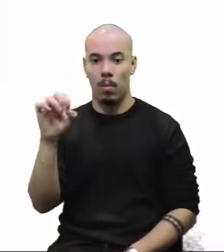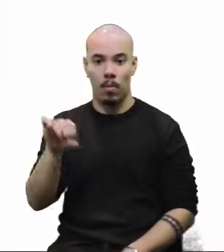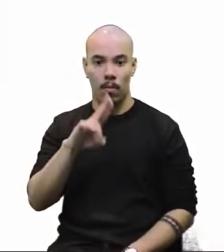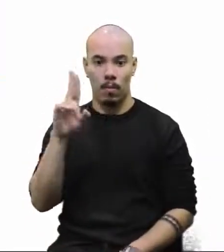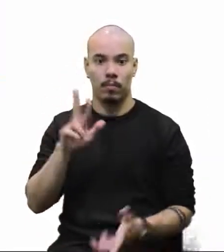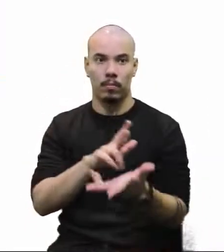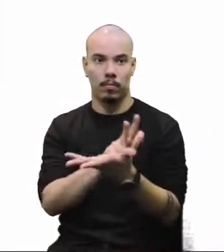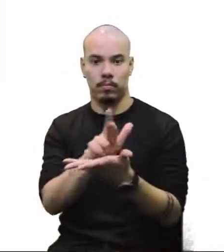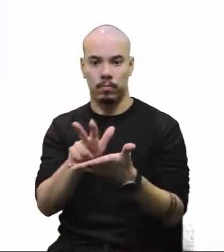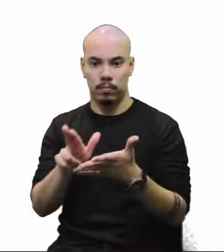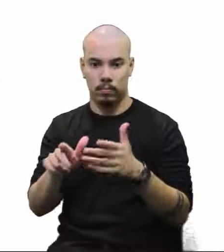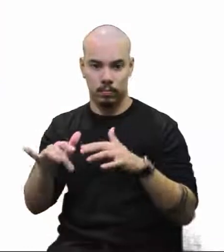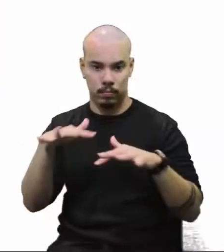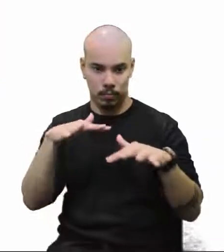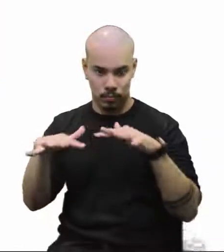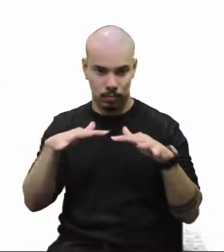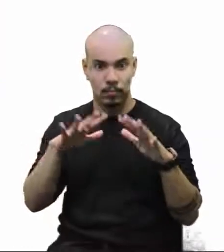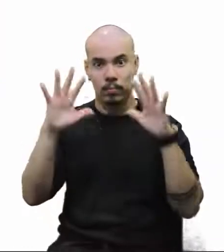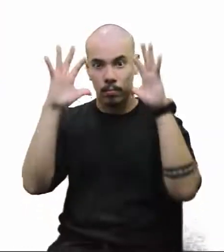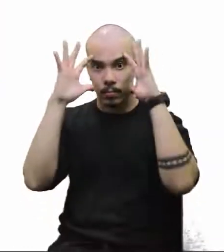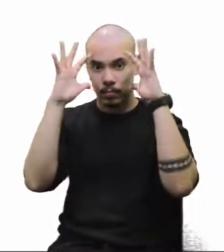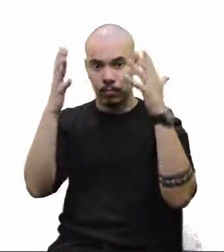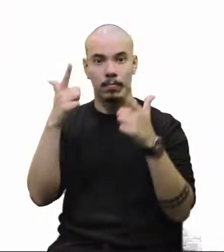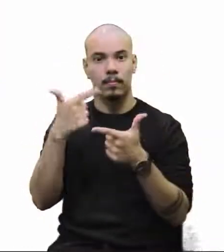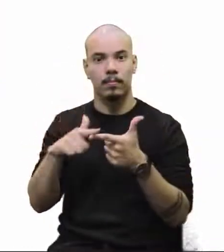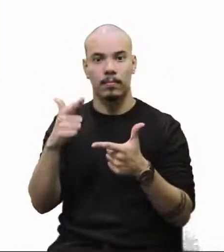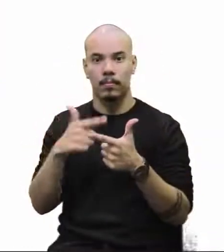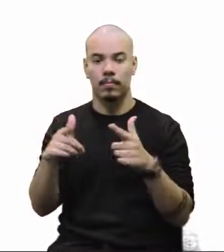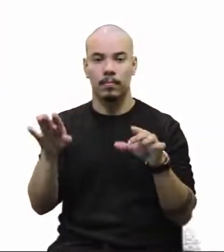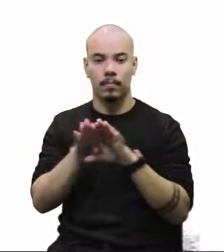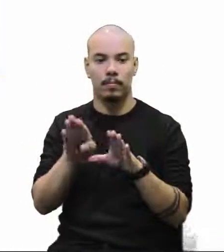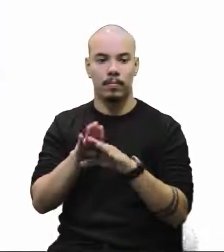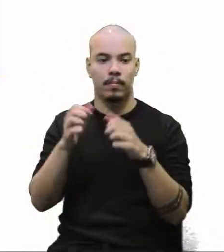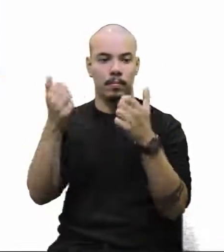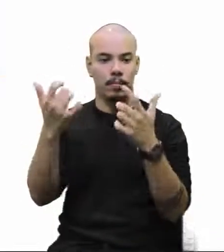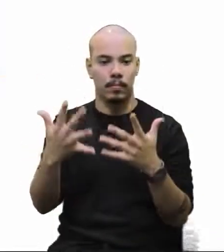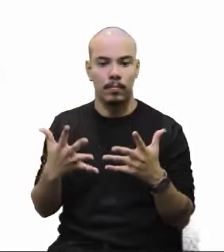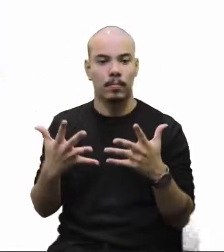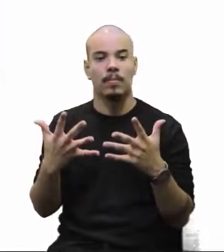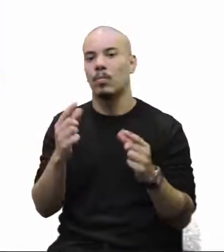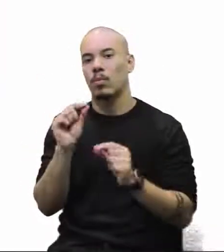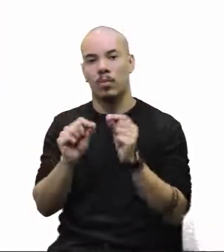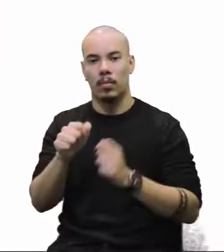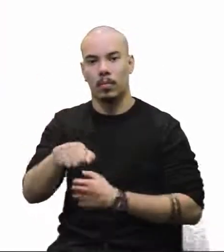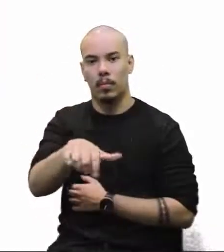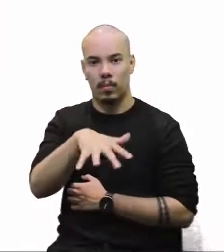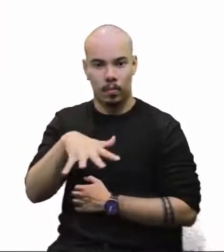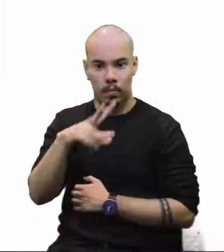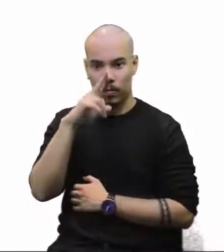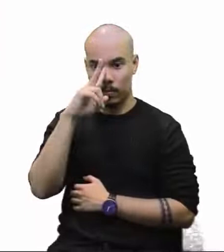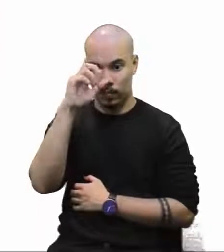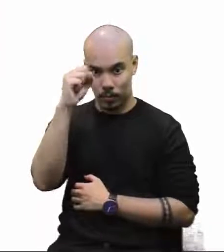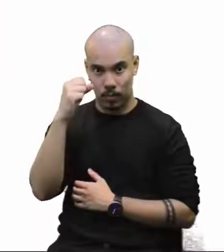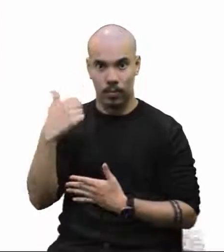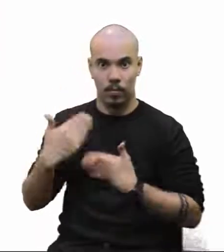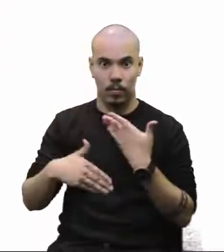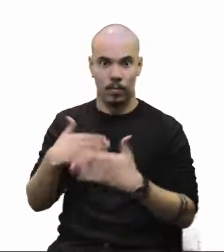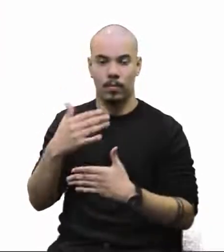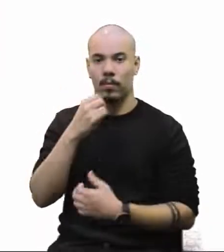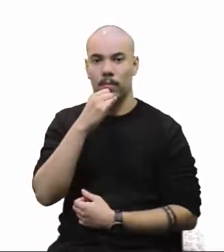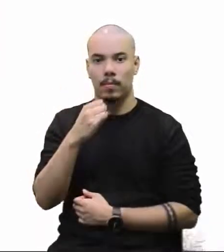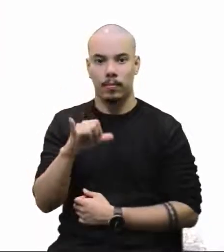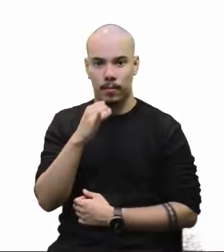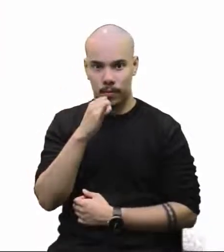em movimento. Resolver problemas que envolvam campo e força magnética em condutores percorridos por corrente